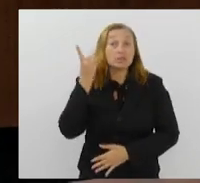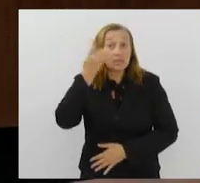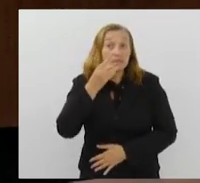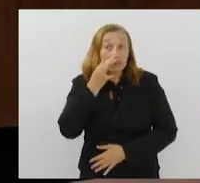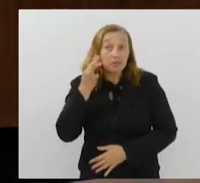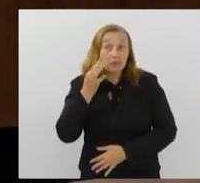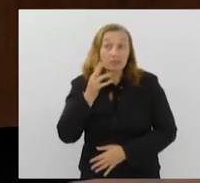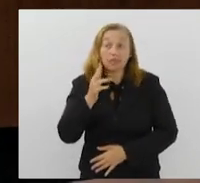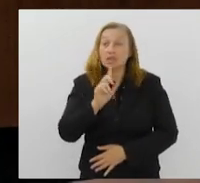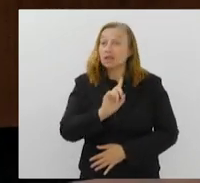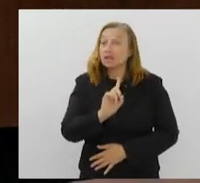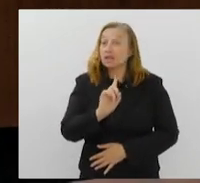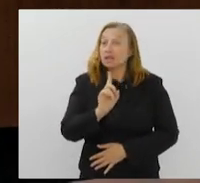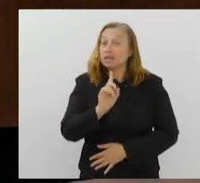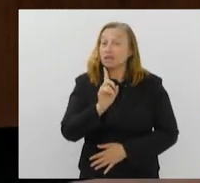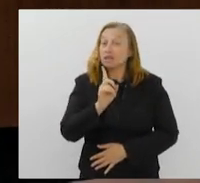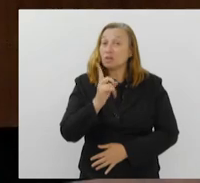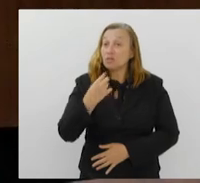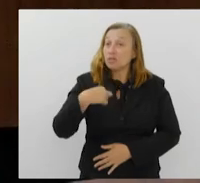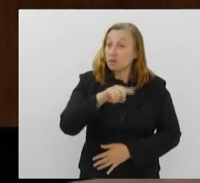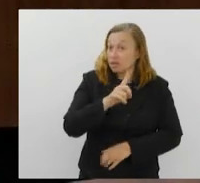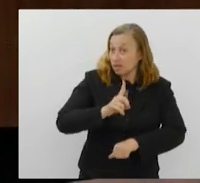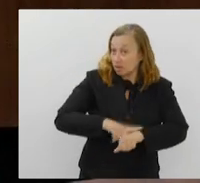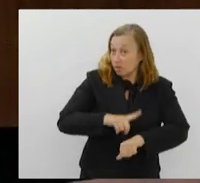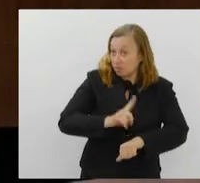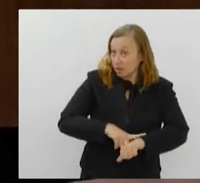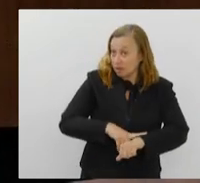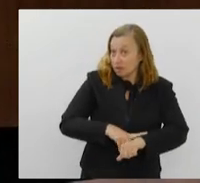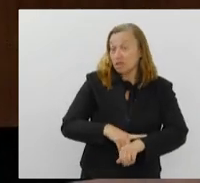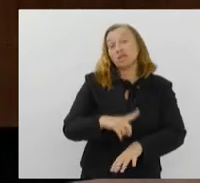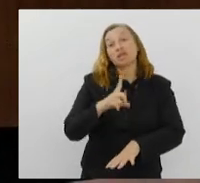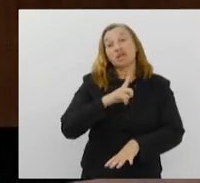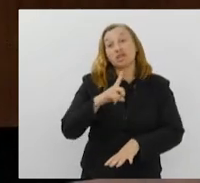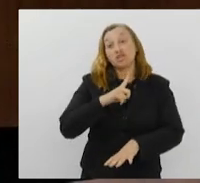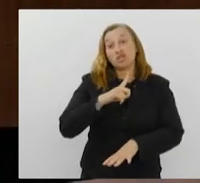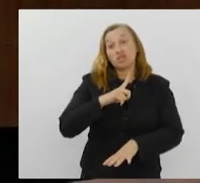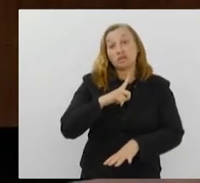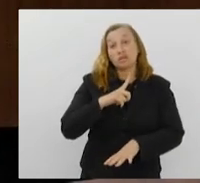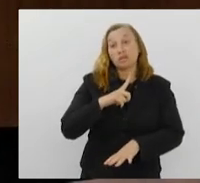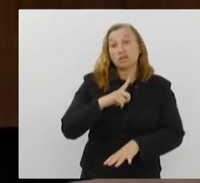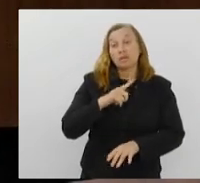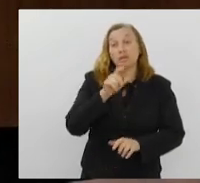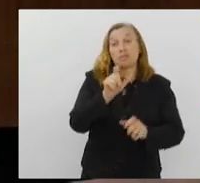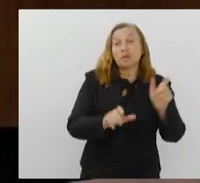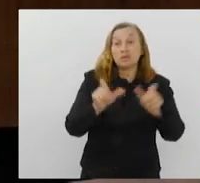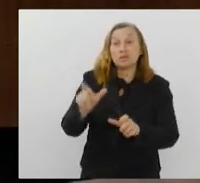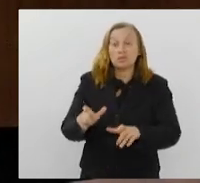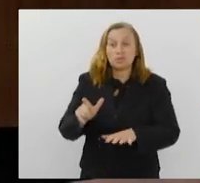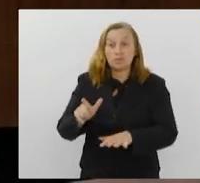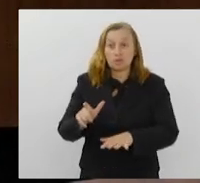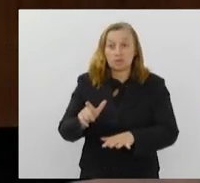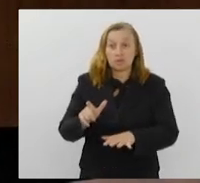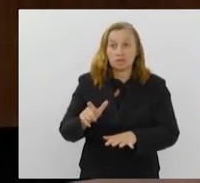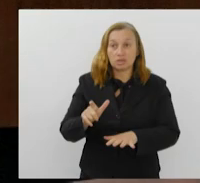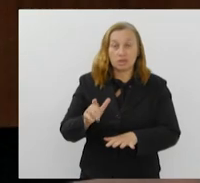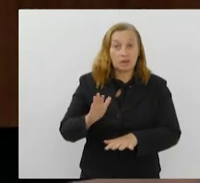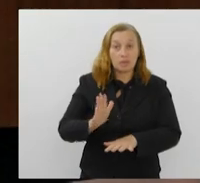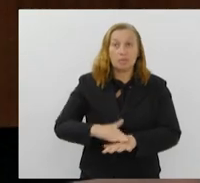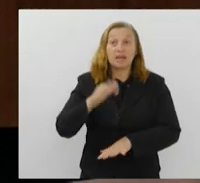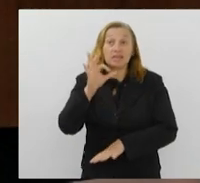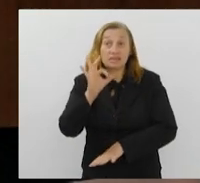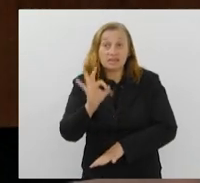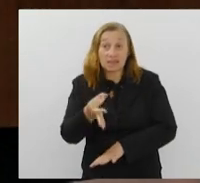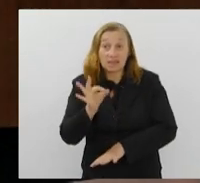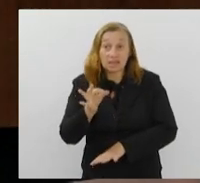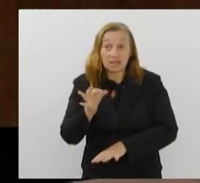não compunha o quórum naquele momento, porque havia titulares e suplentes suficientes para o quórum, portanto,